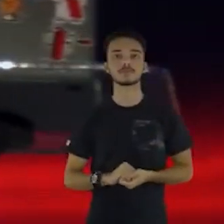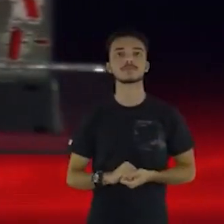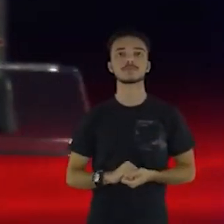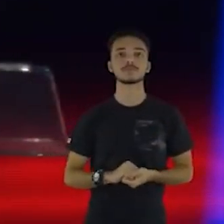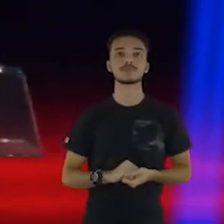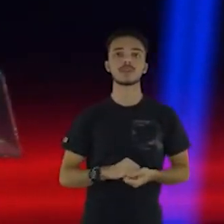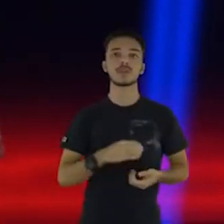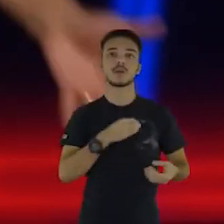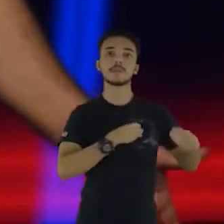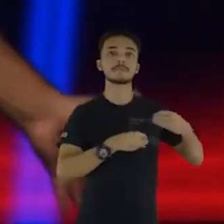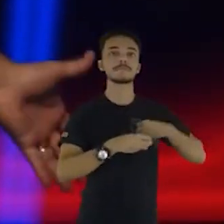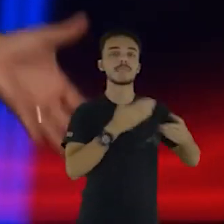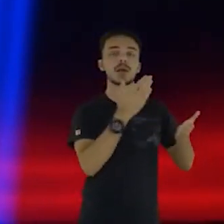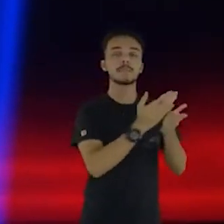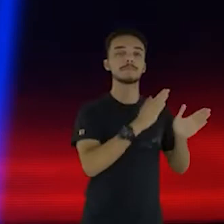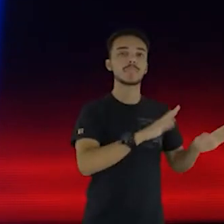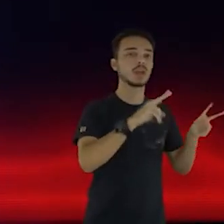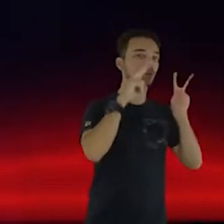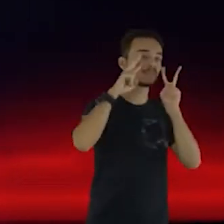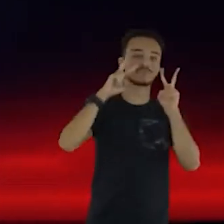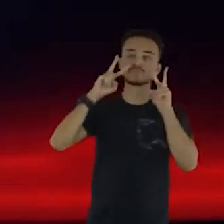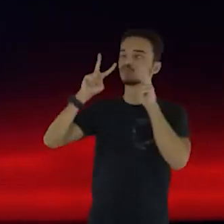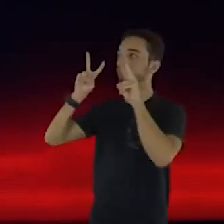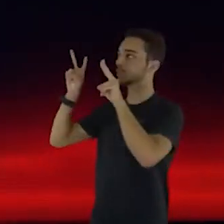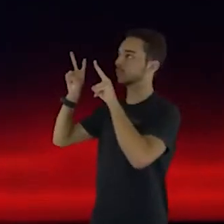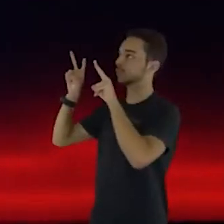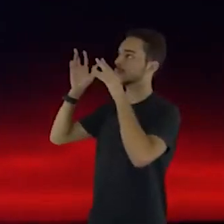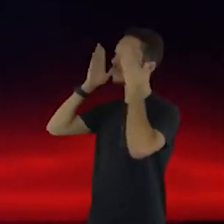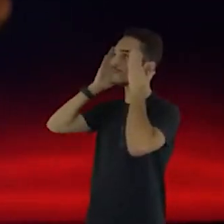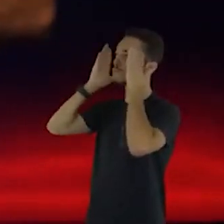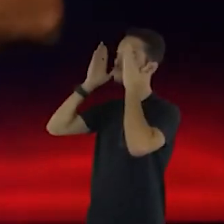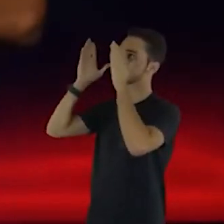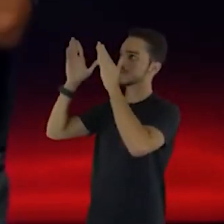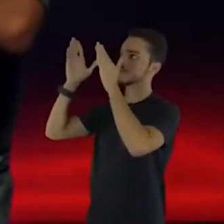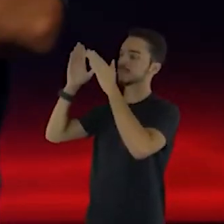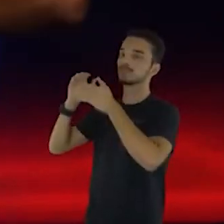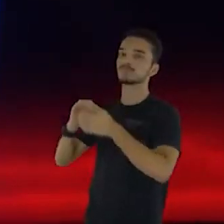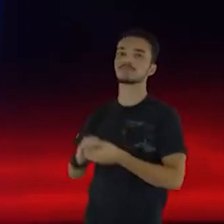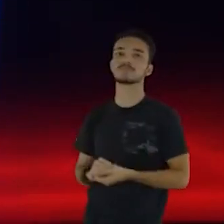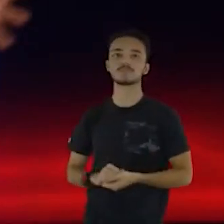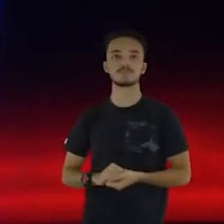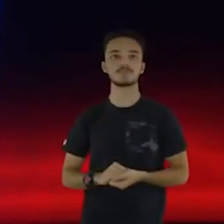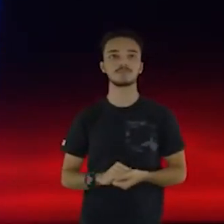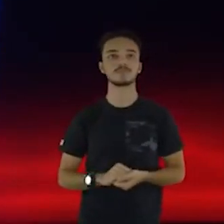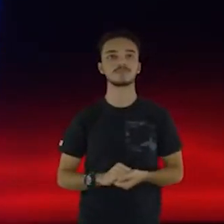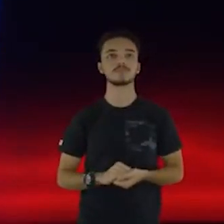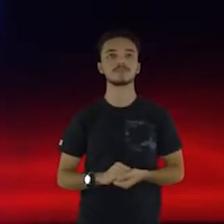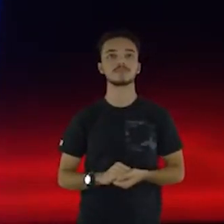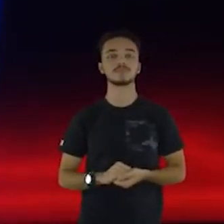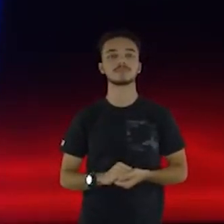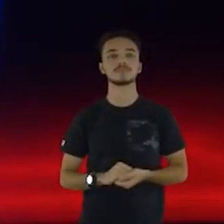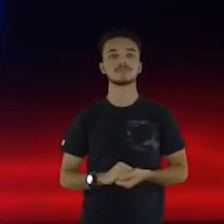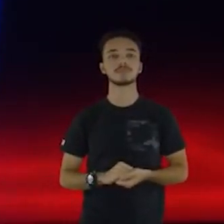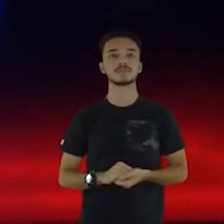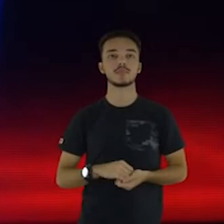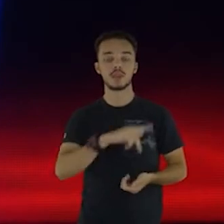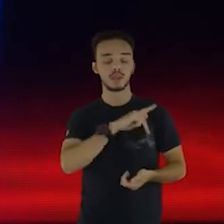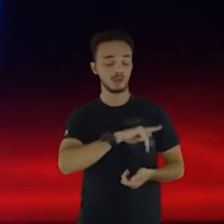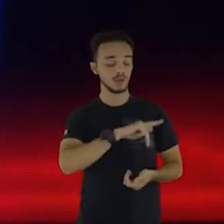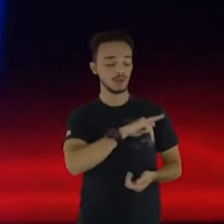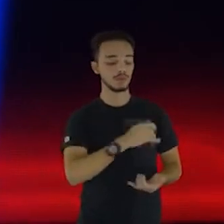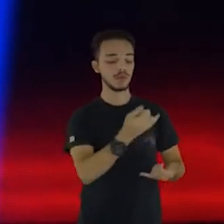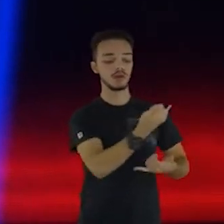Mas tem assuntos, ó, Paulo está falando para a igreja de Corinto, para o pessoal lá de Corinto, que